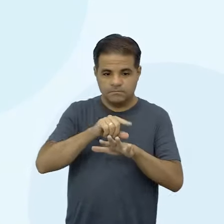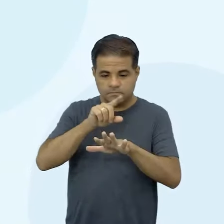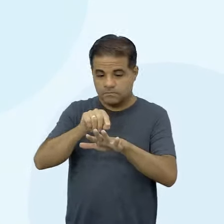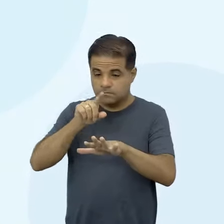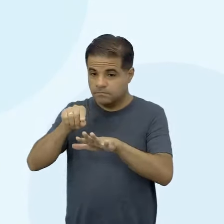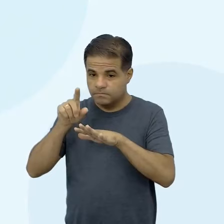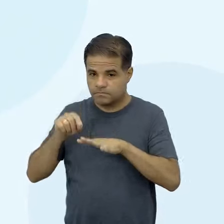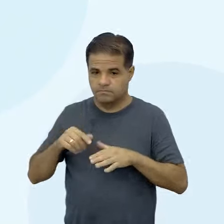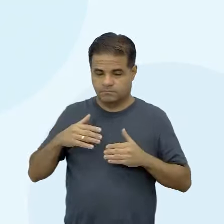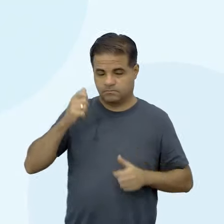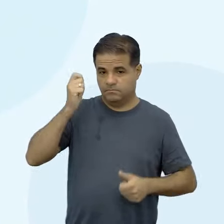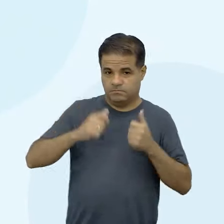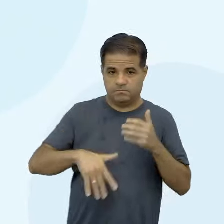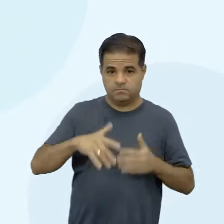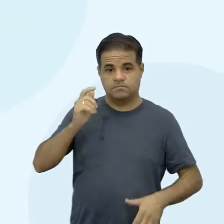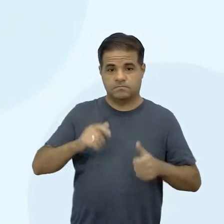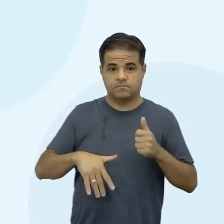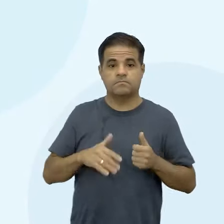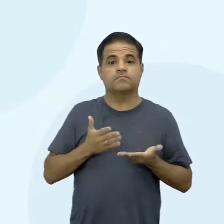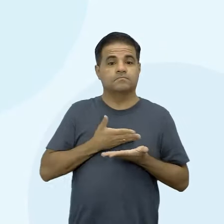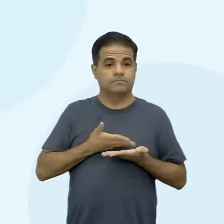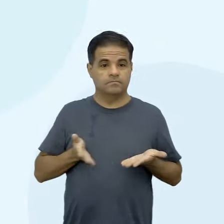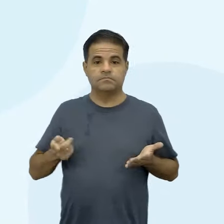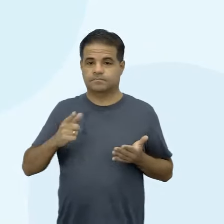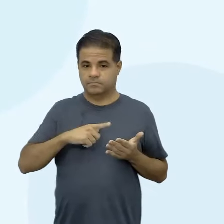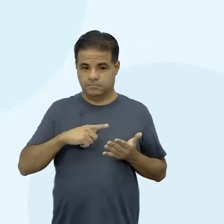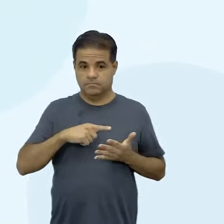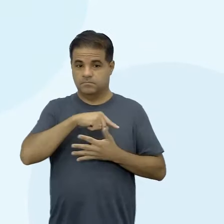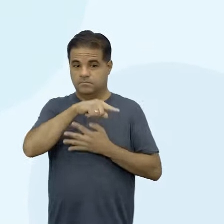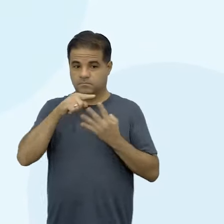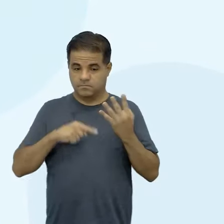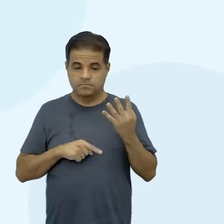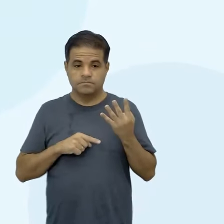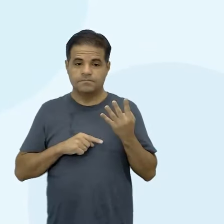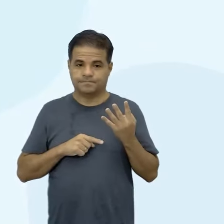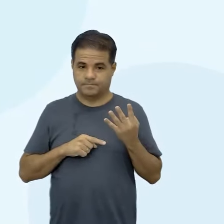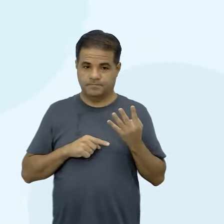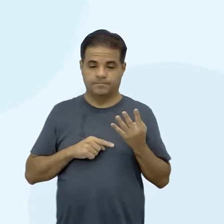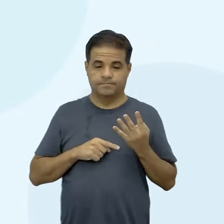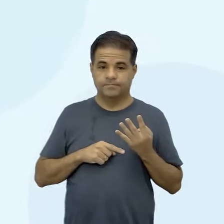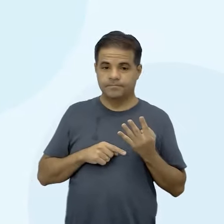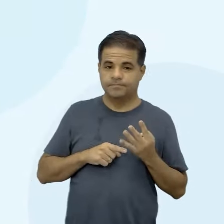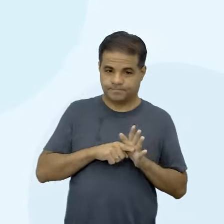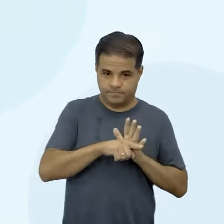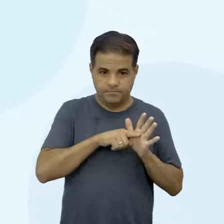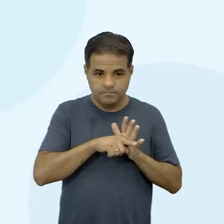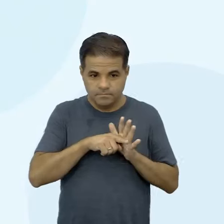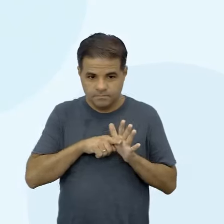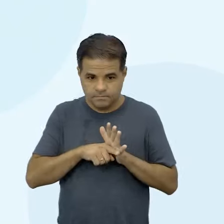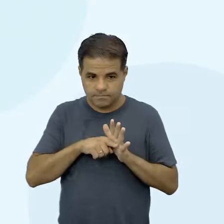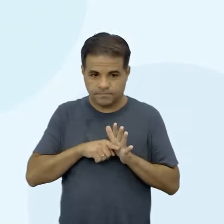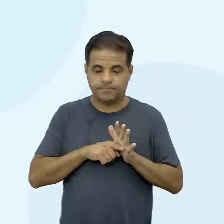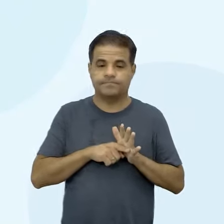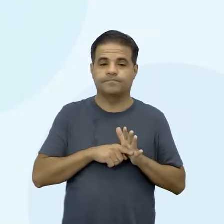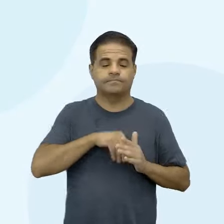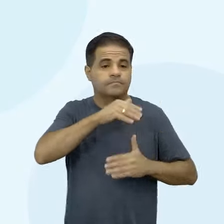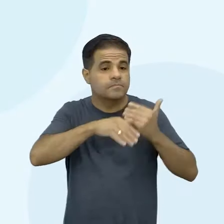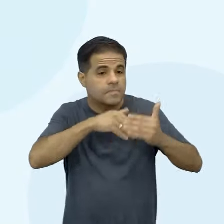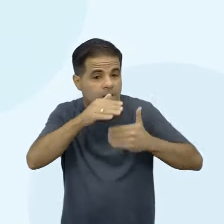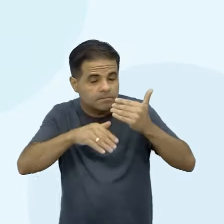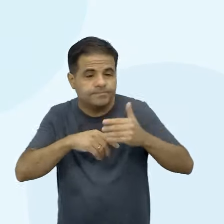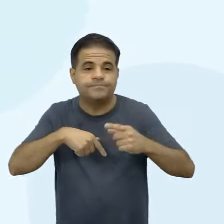né, mas é bom a gente destacar aqui. Que a gente tem 4 eixos estruturantes, que é a investigação científica,